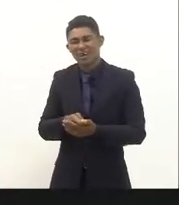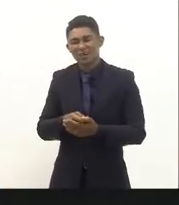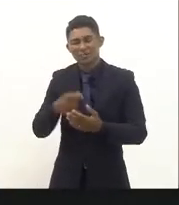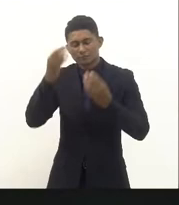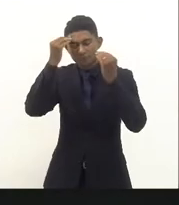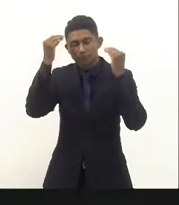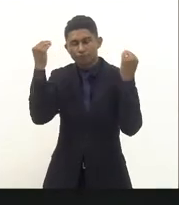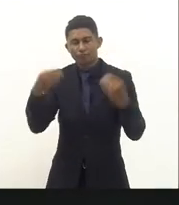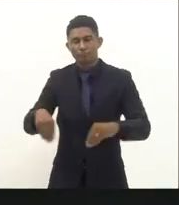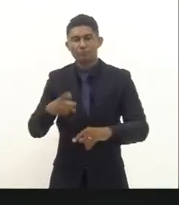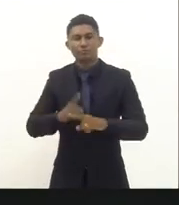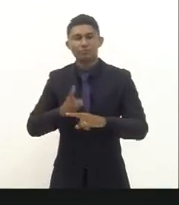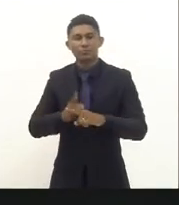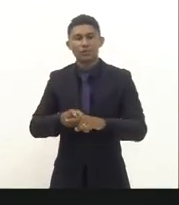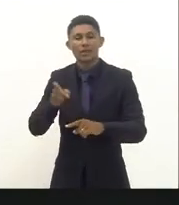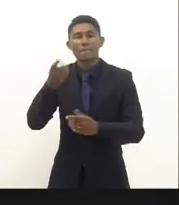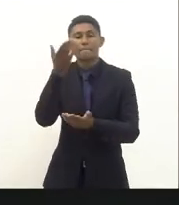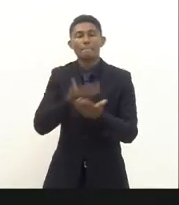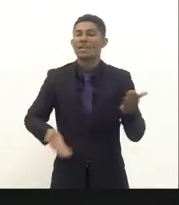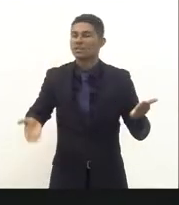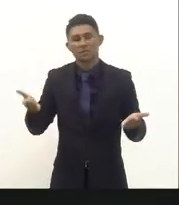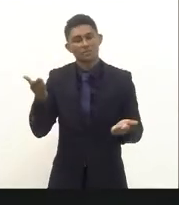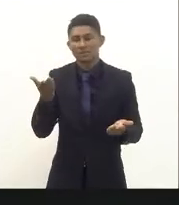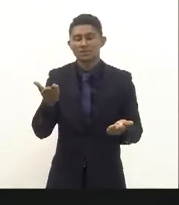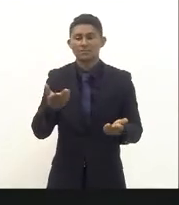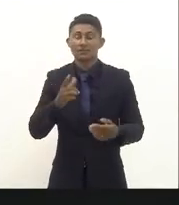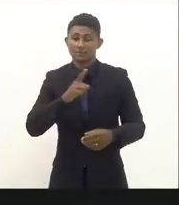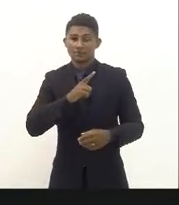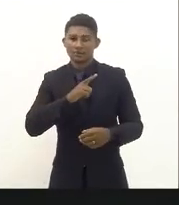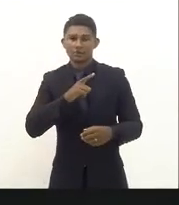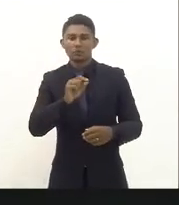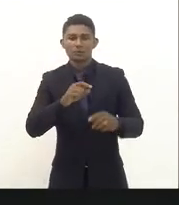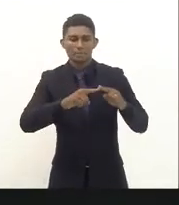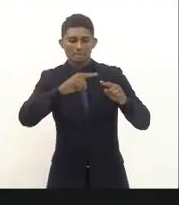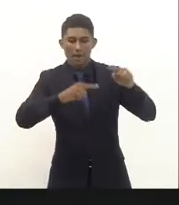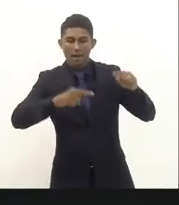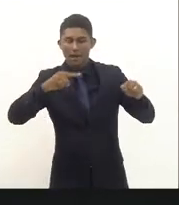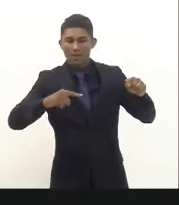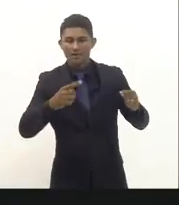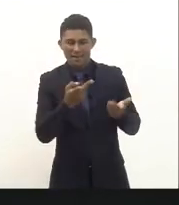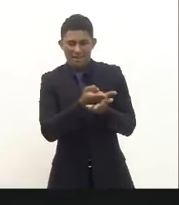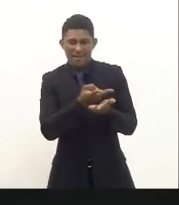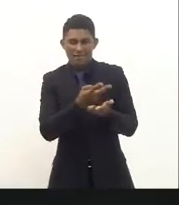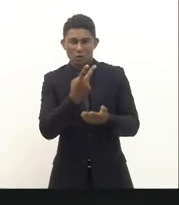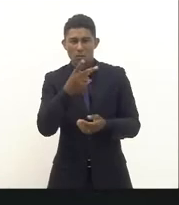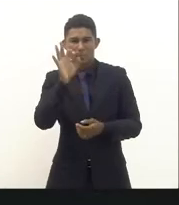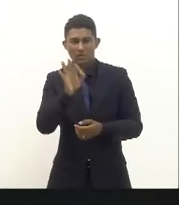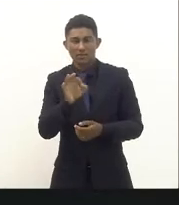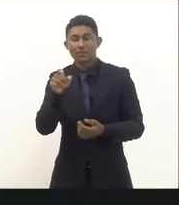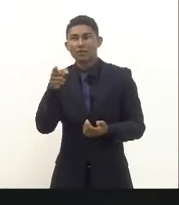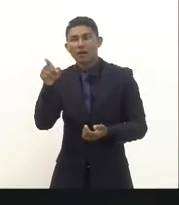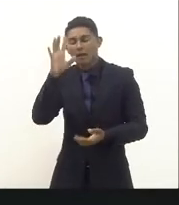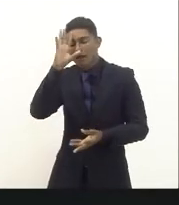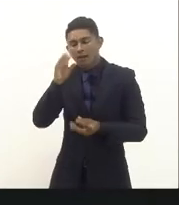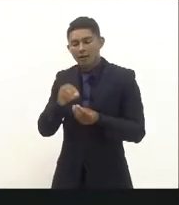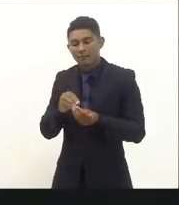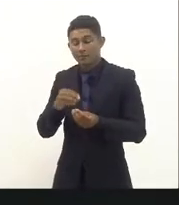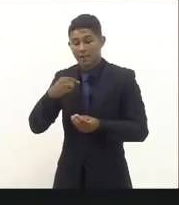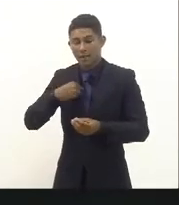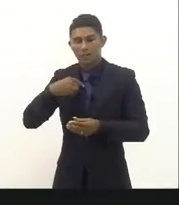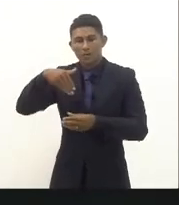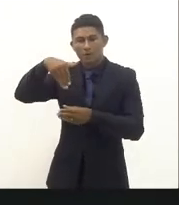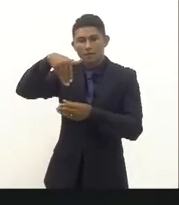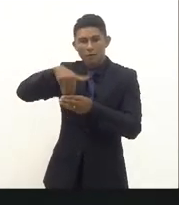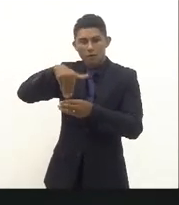ele perde até para a margem de erro né que a margem de erro é de dois pontos então qual foi o receio do calça justa de saída